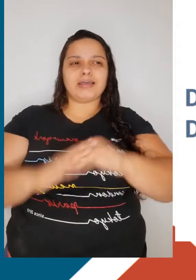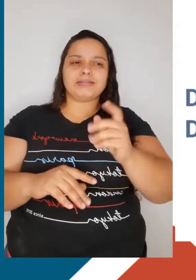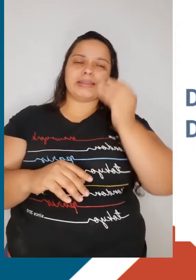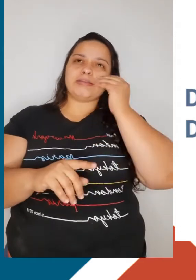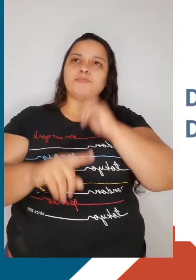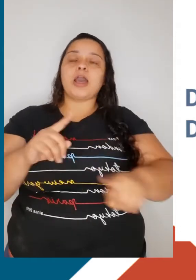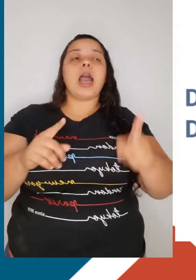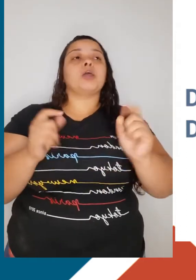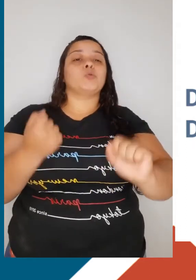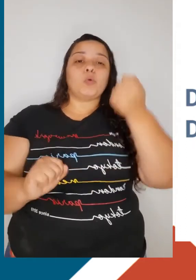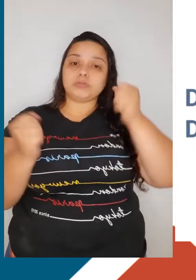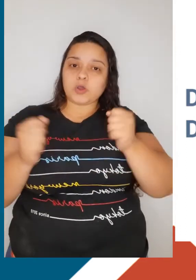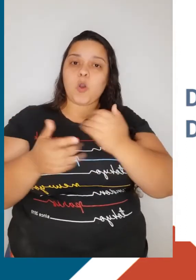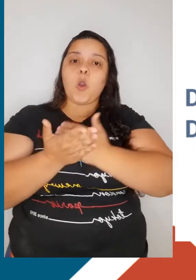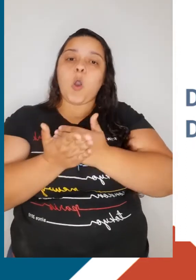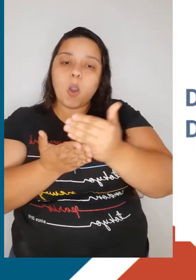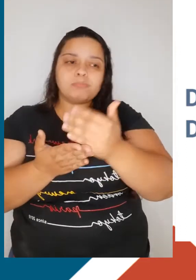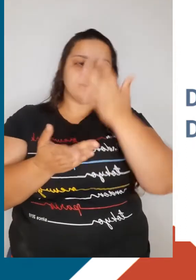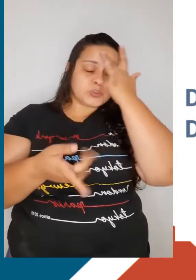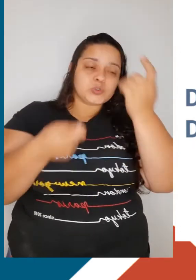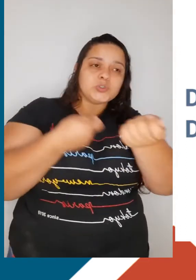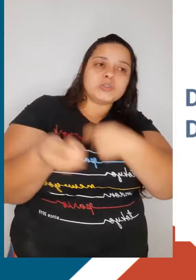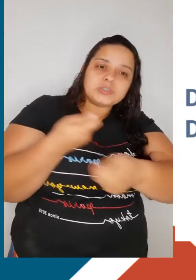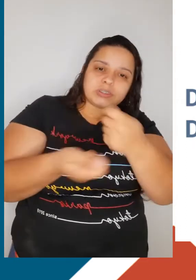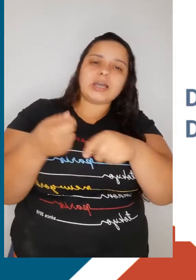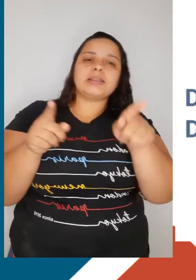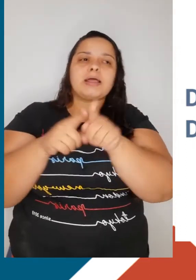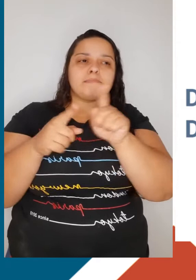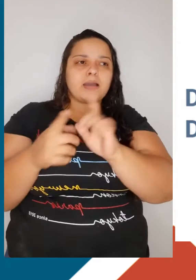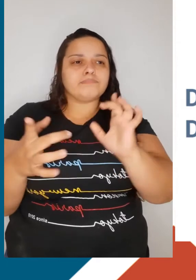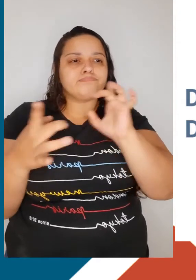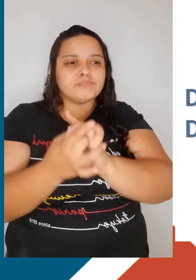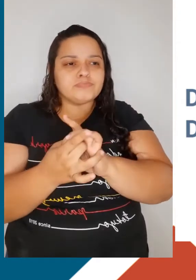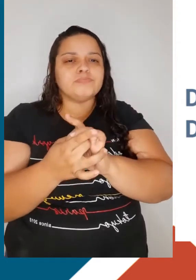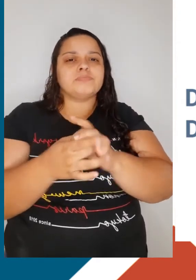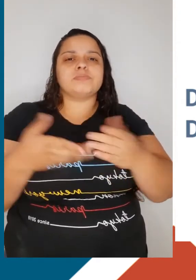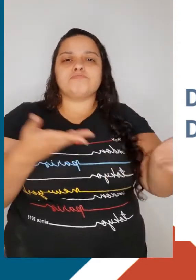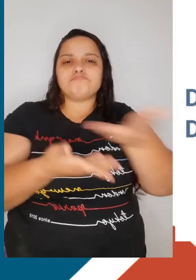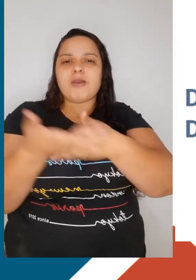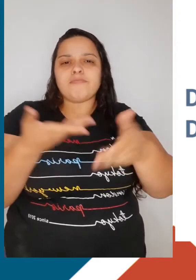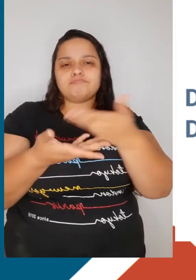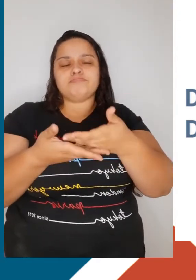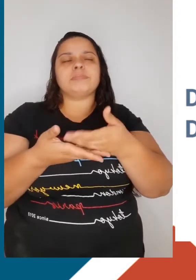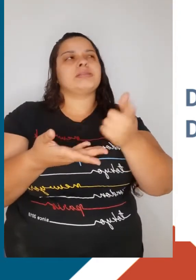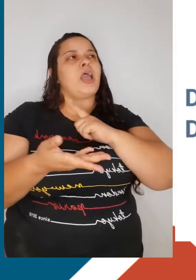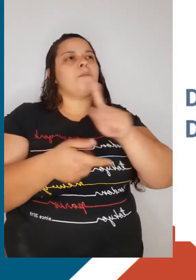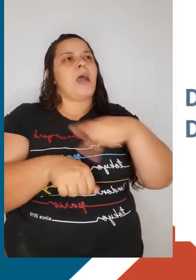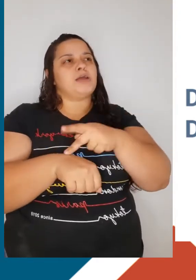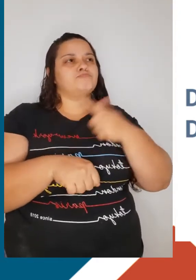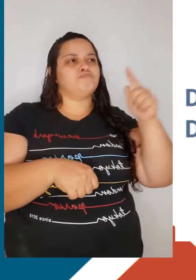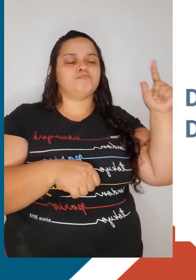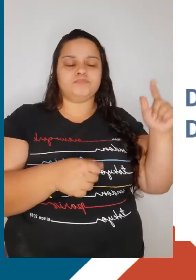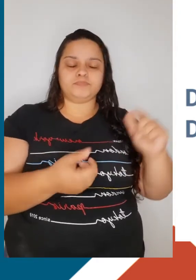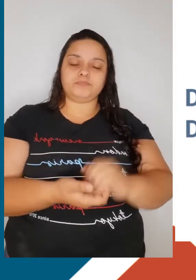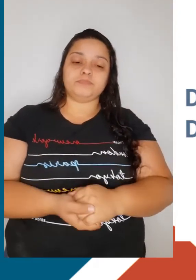da industrialização interna, favorecendo aí alguns grupos de comerciantes e fortalecendo laços comerciais entre diferentes partes